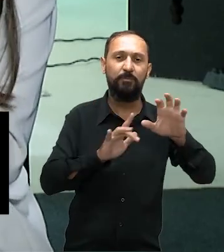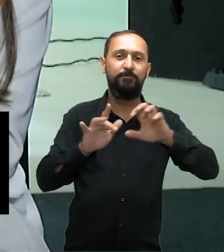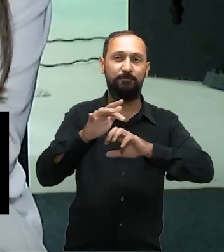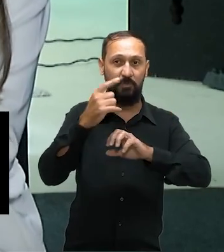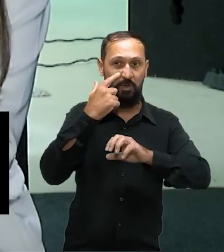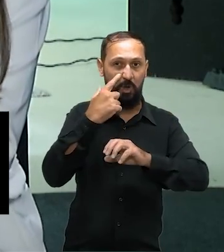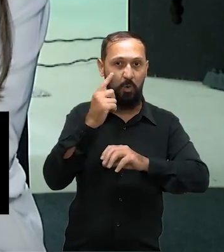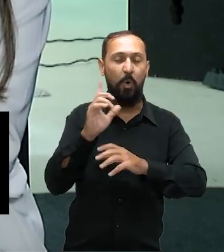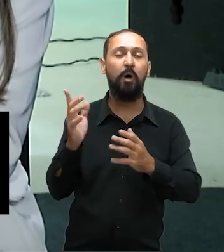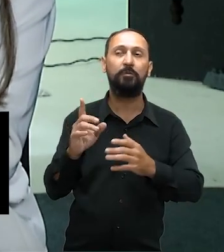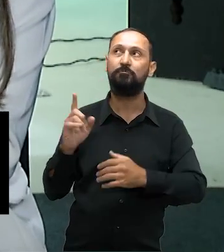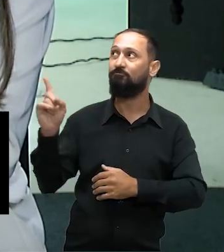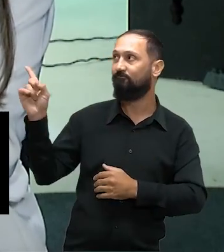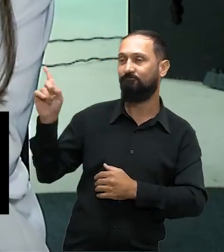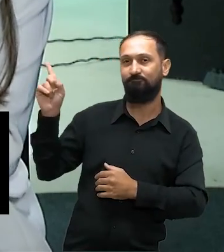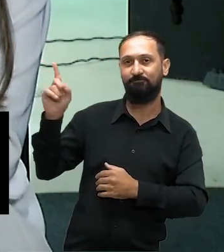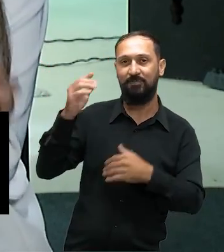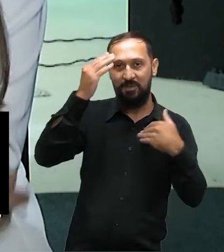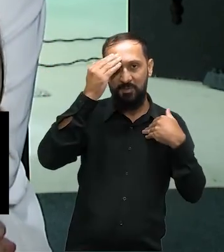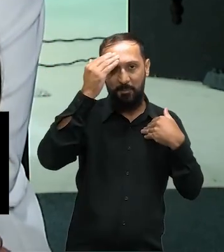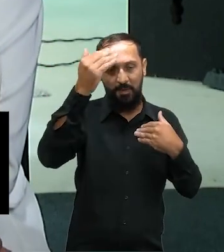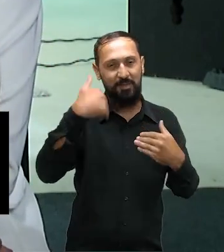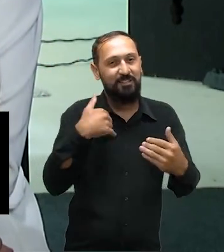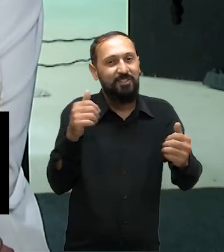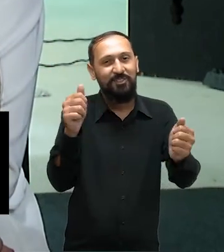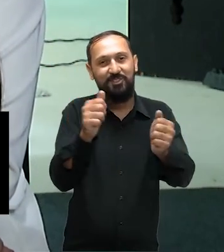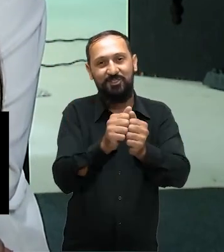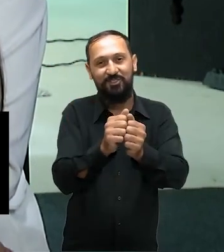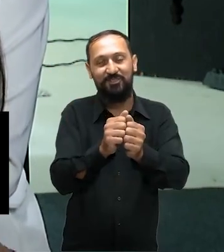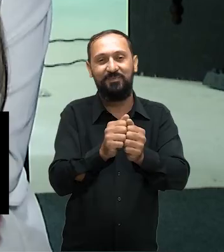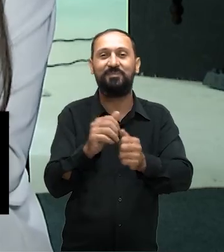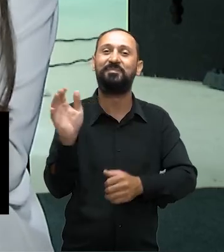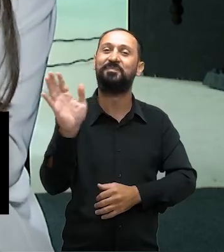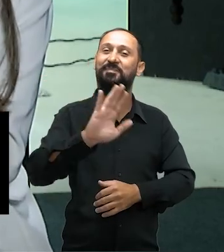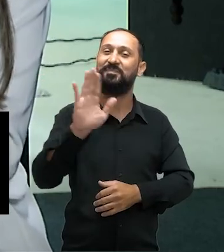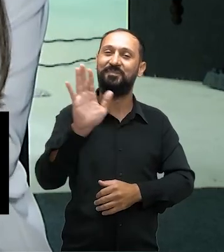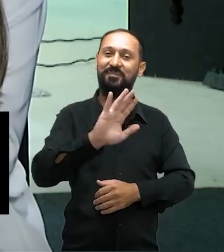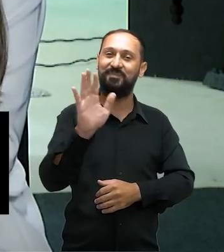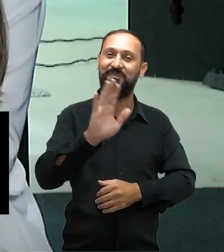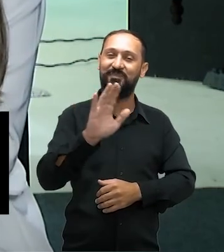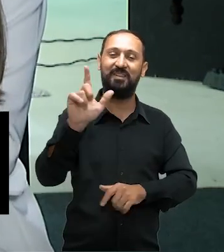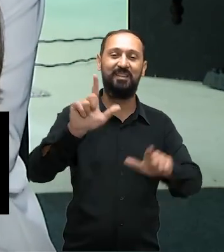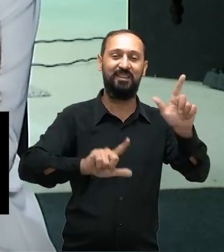sociais que estão passando agora no link. Obrigada pela sua companhia. Até o